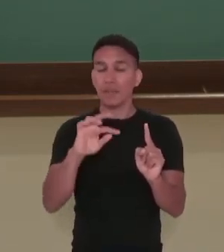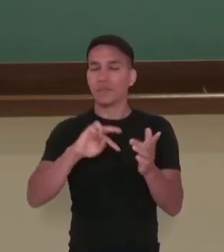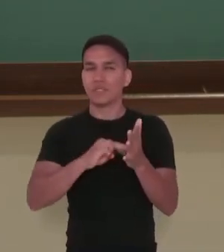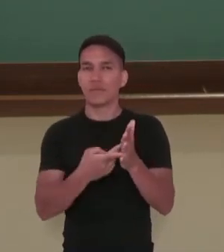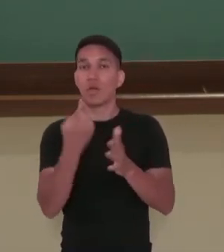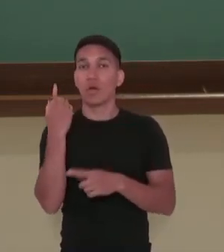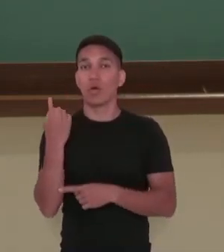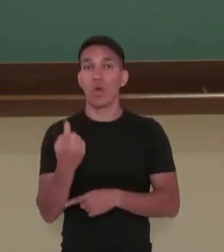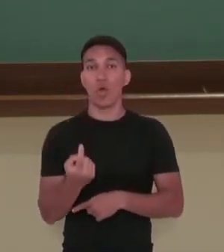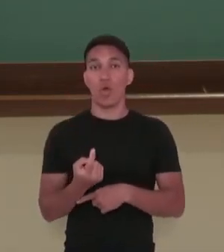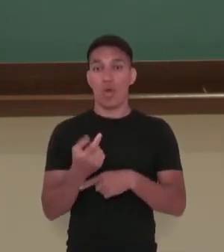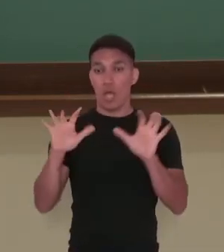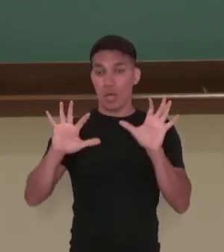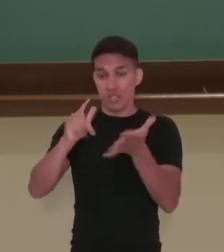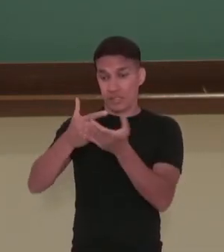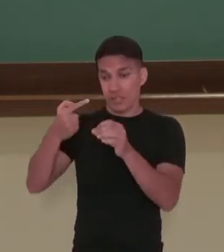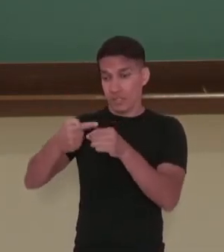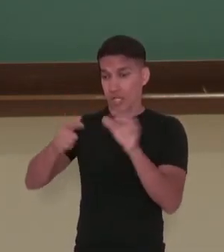e